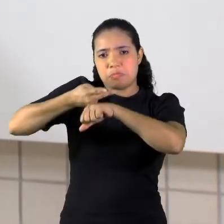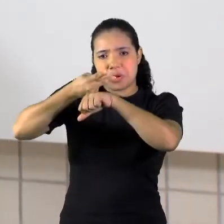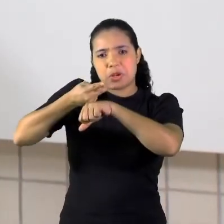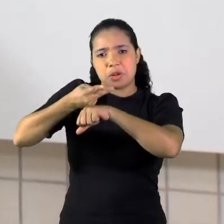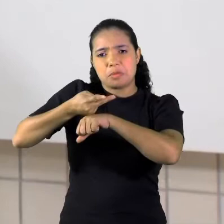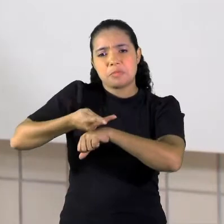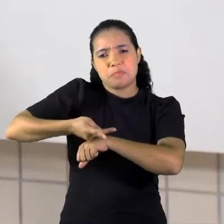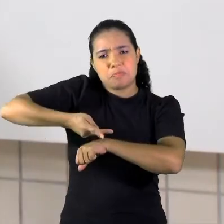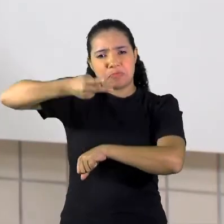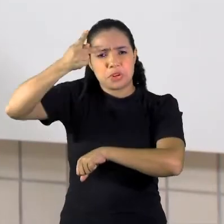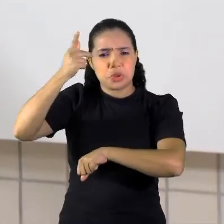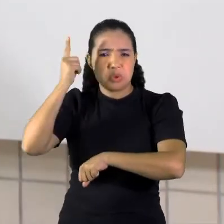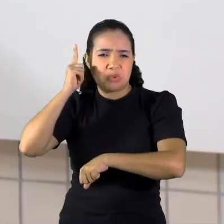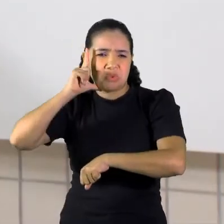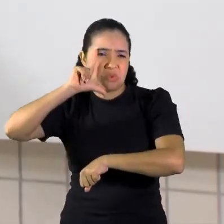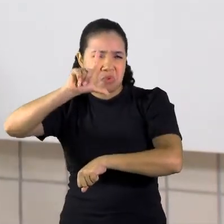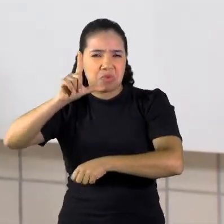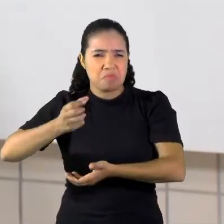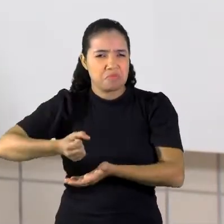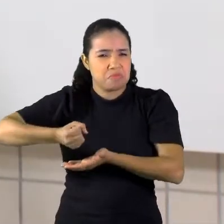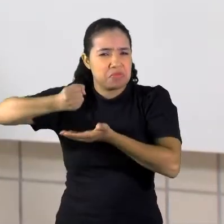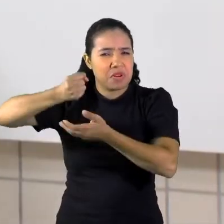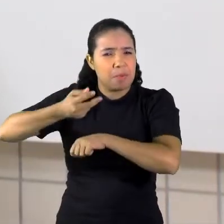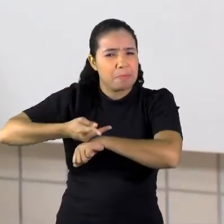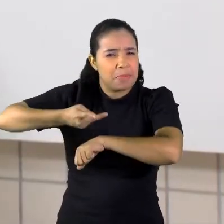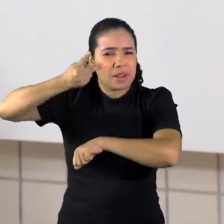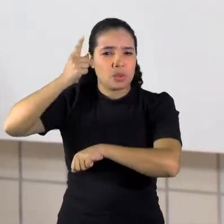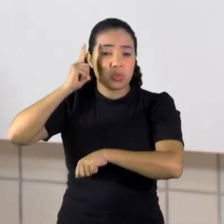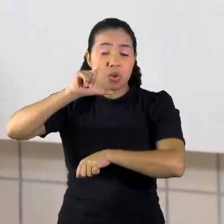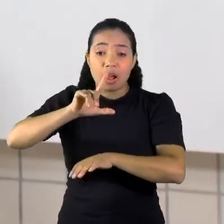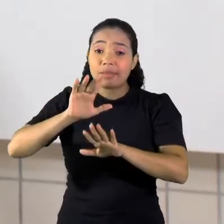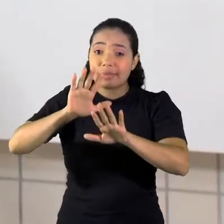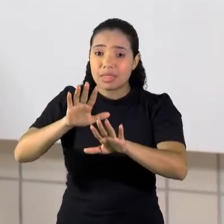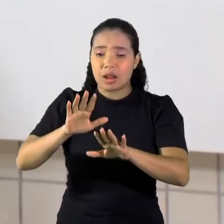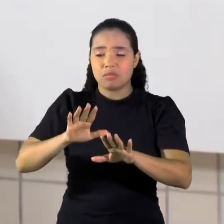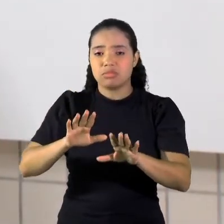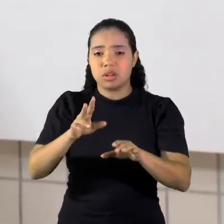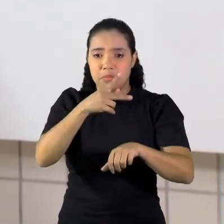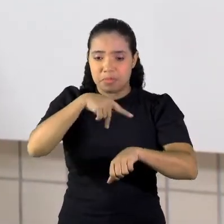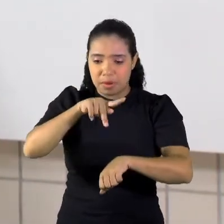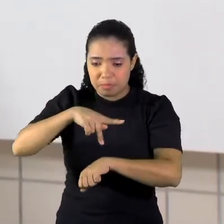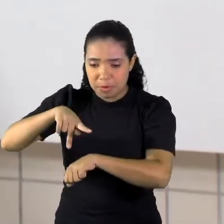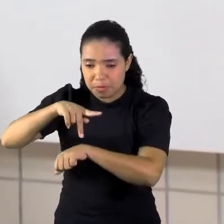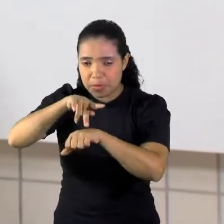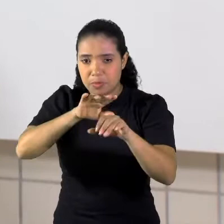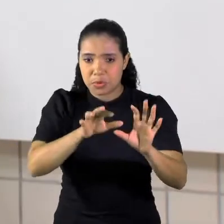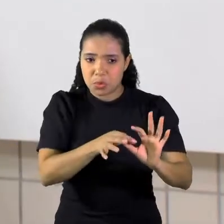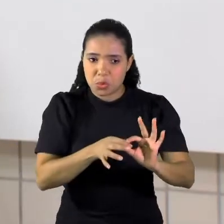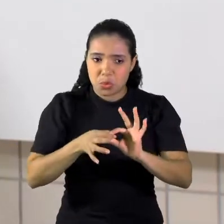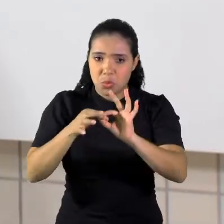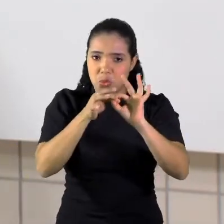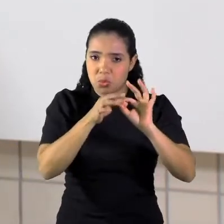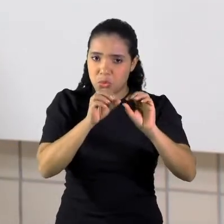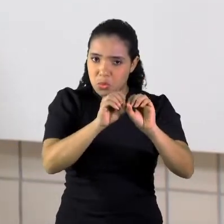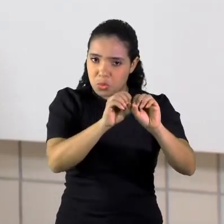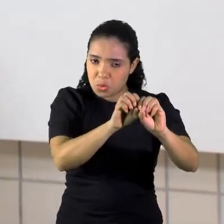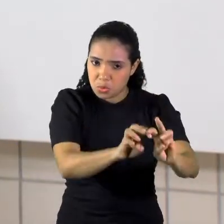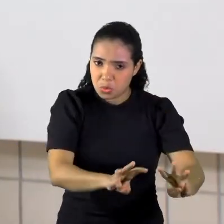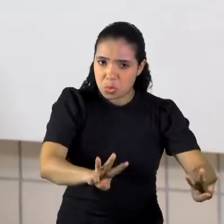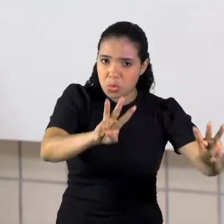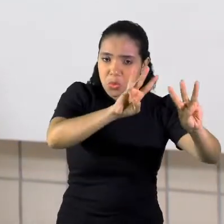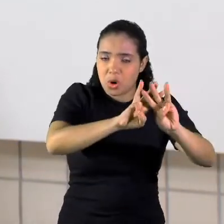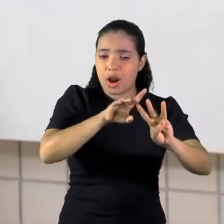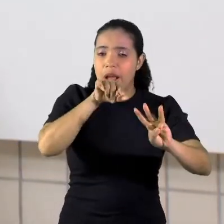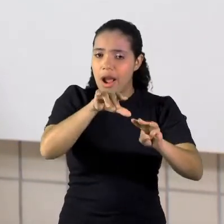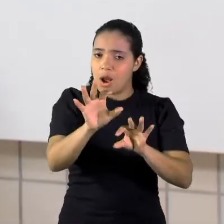alguém conquistava o seu prêmio. Então, as Nações Unidas, elas seriam uma